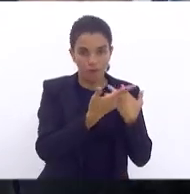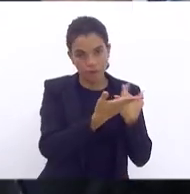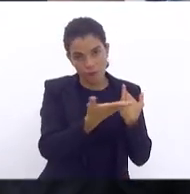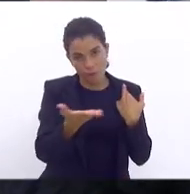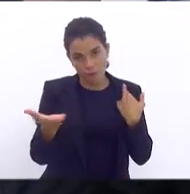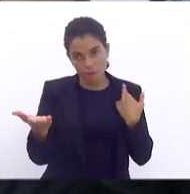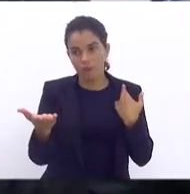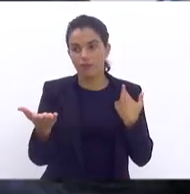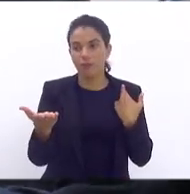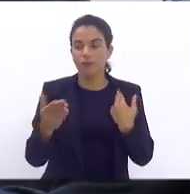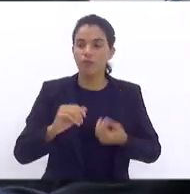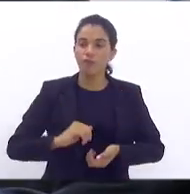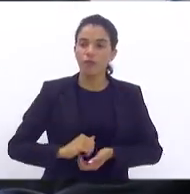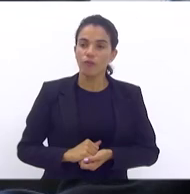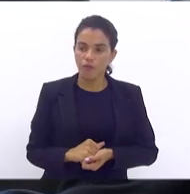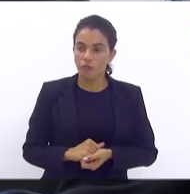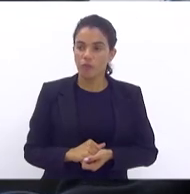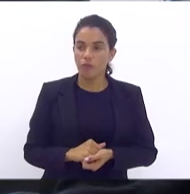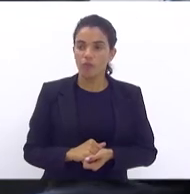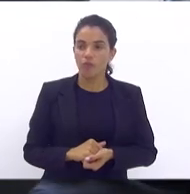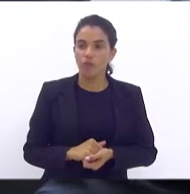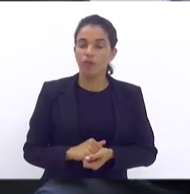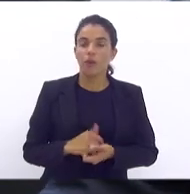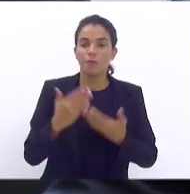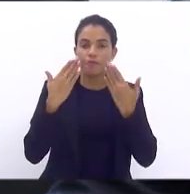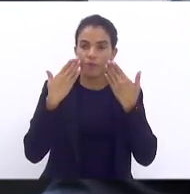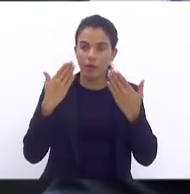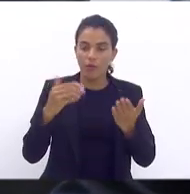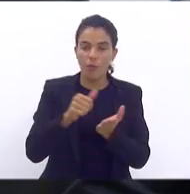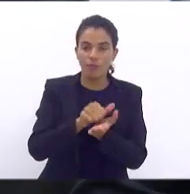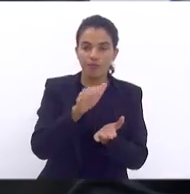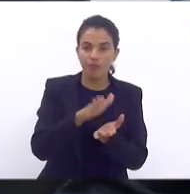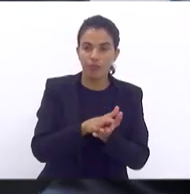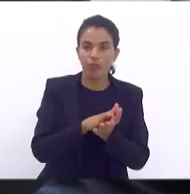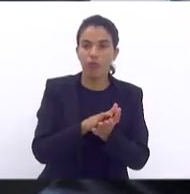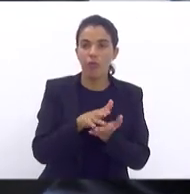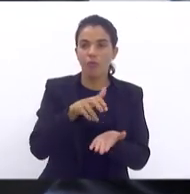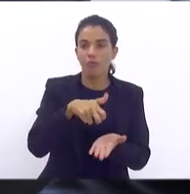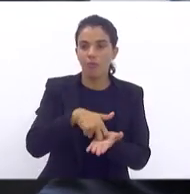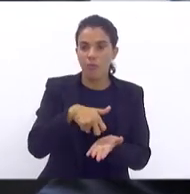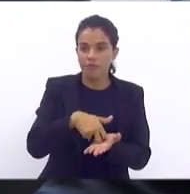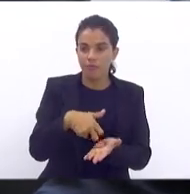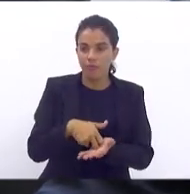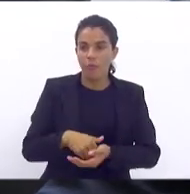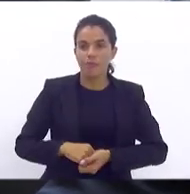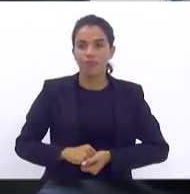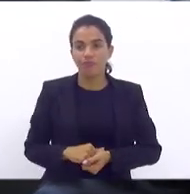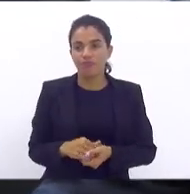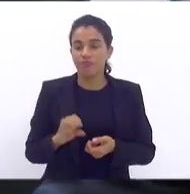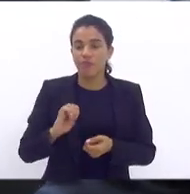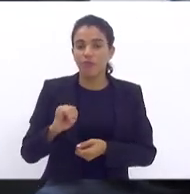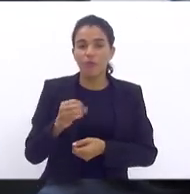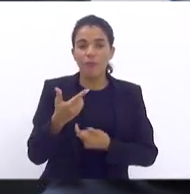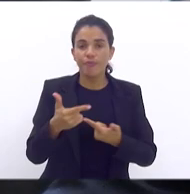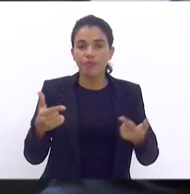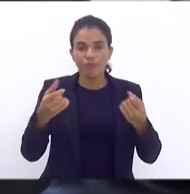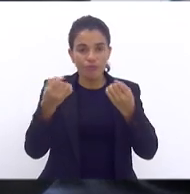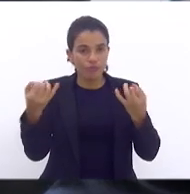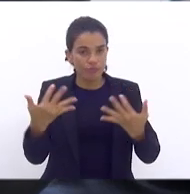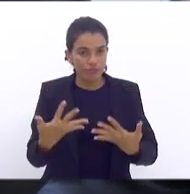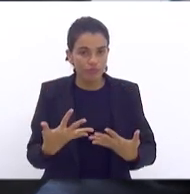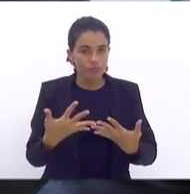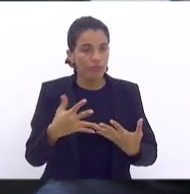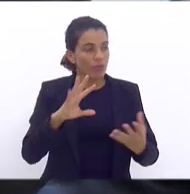responsabilidade do Tribunal Marítimo de apresentar as multas e penalidades. Eu gostaria de saber, porque senão fica muito vago, né?